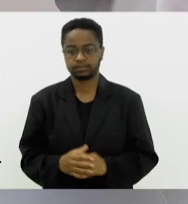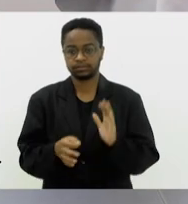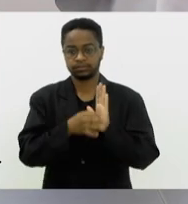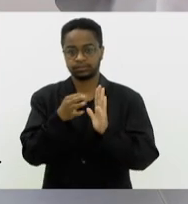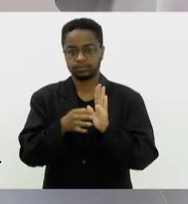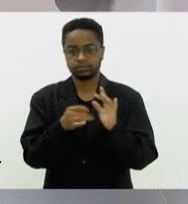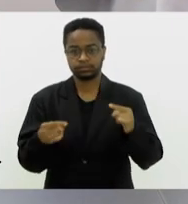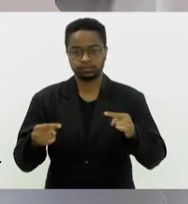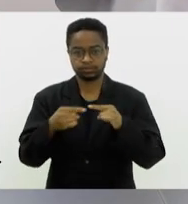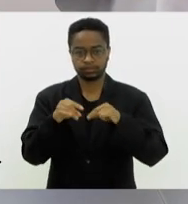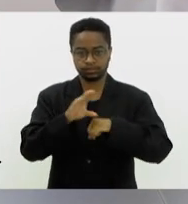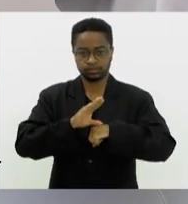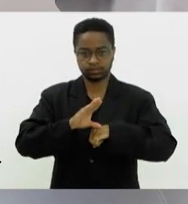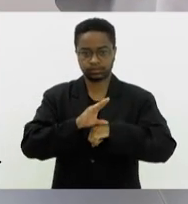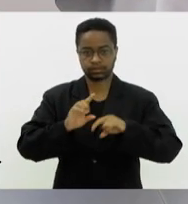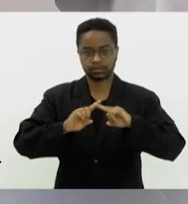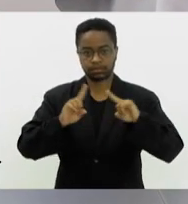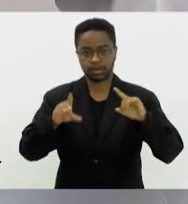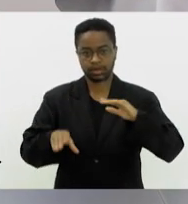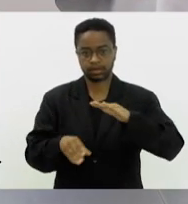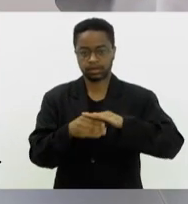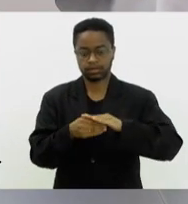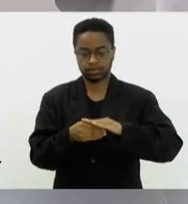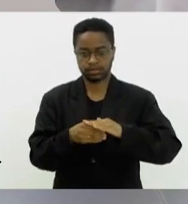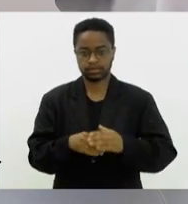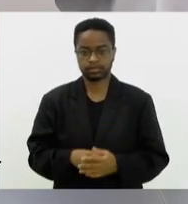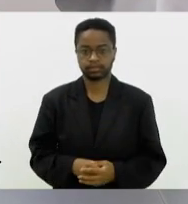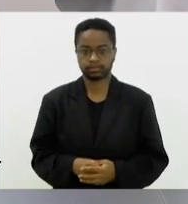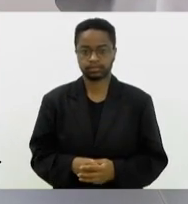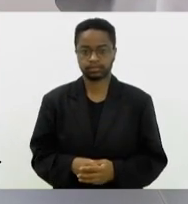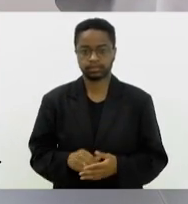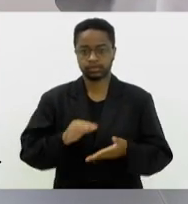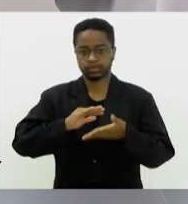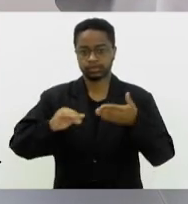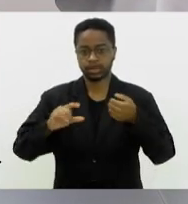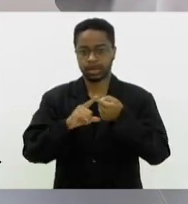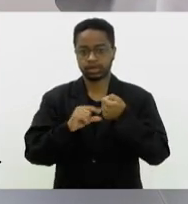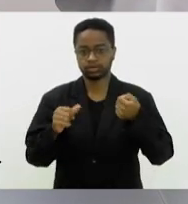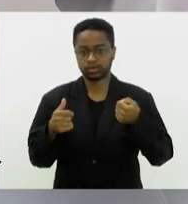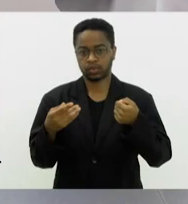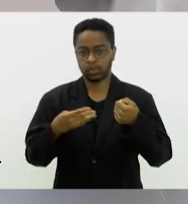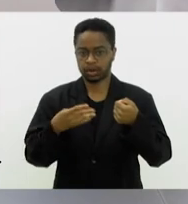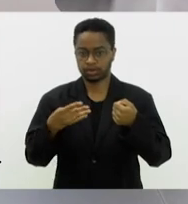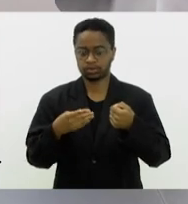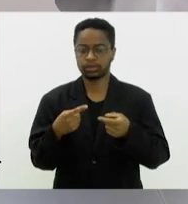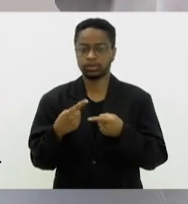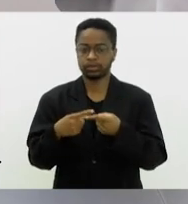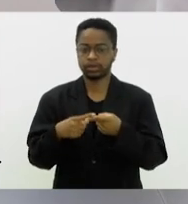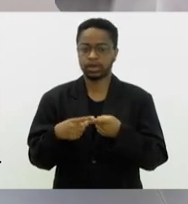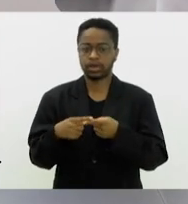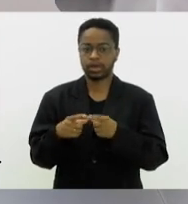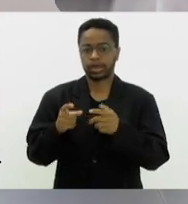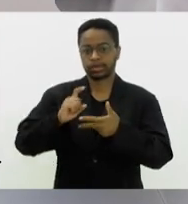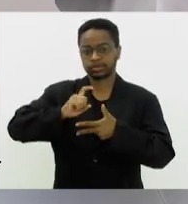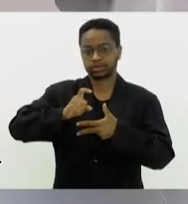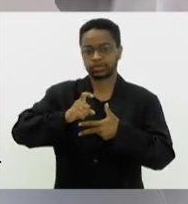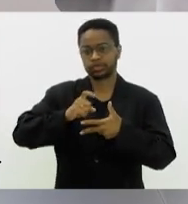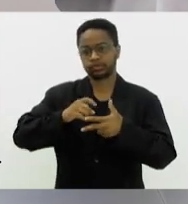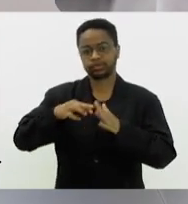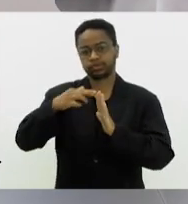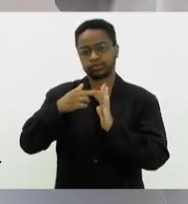pela constitucionalidade com emenda para suprimir o artigo 4º, que é o Poder Executivo regulamentará a presente